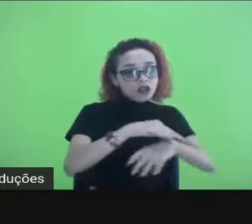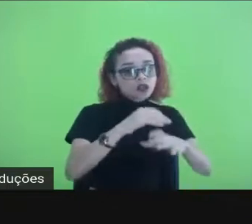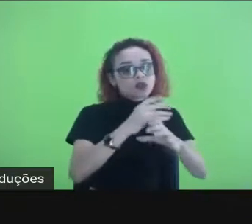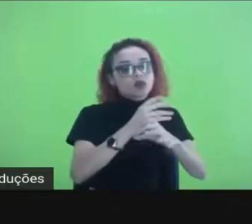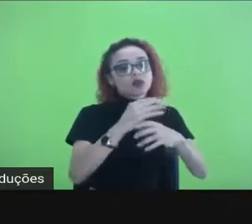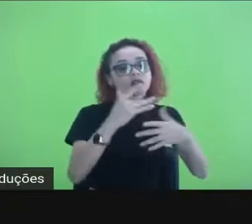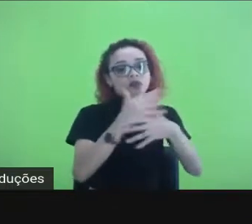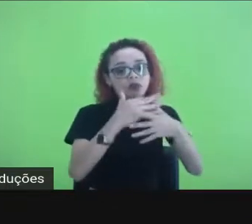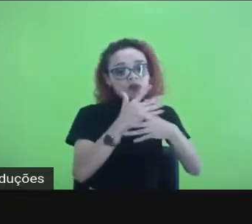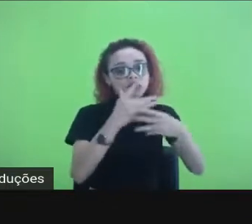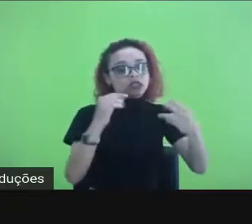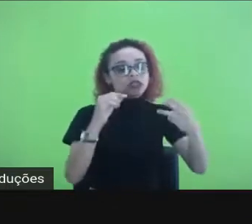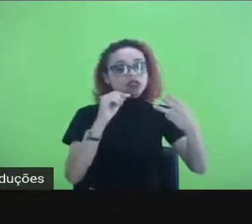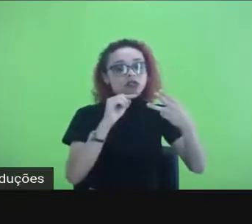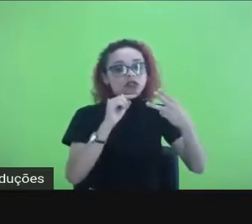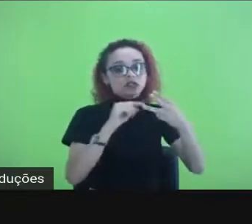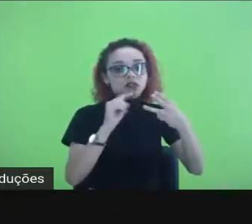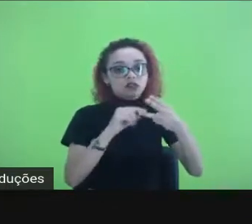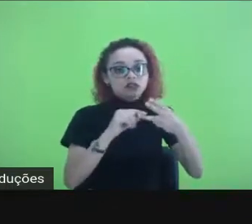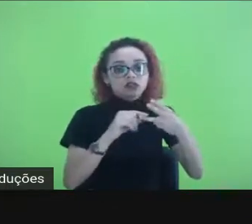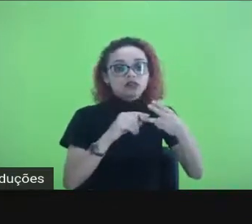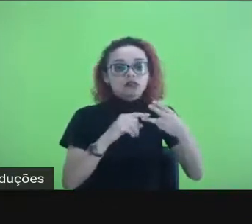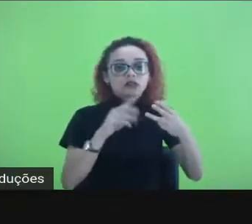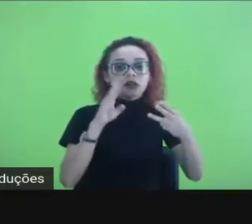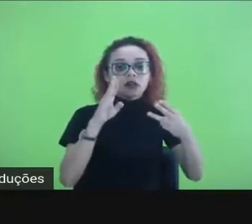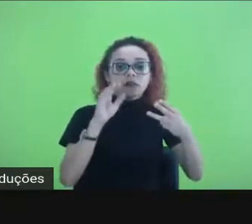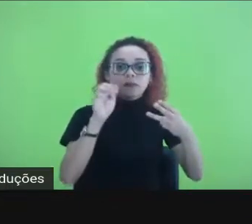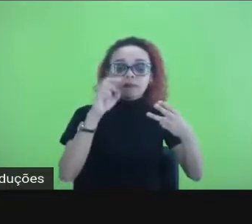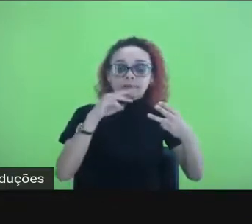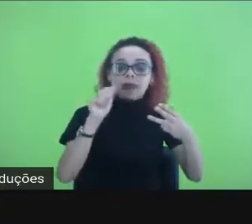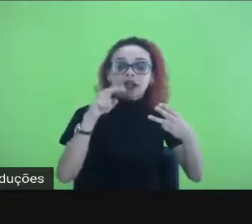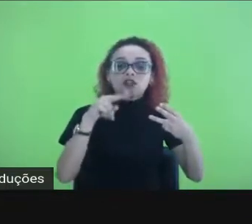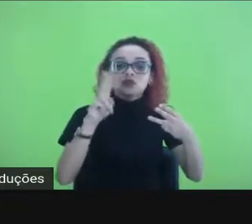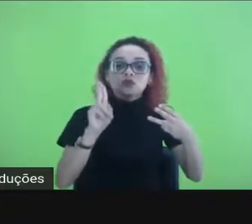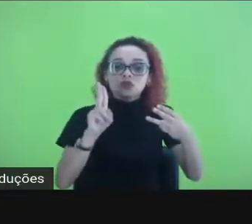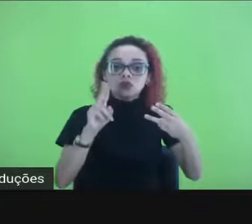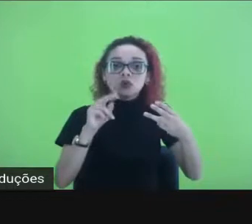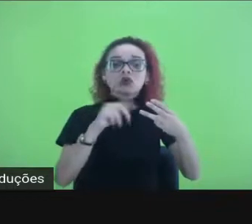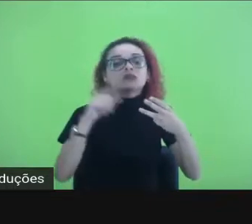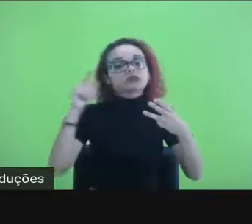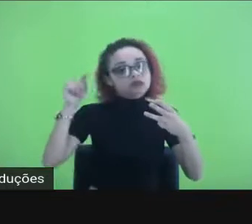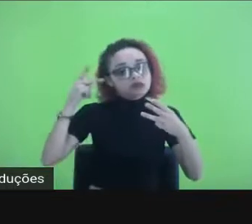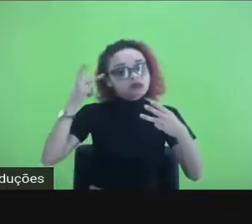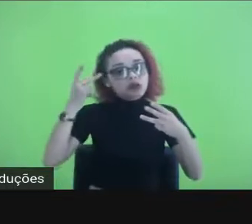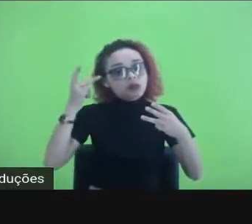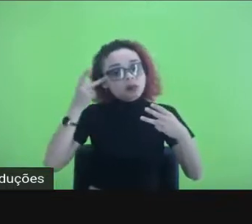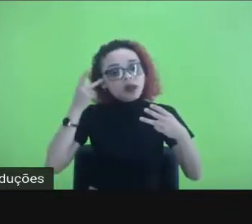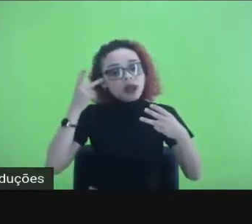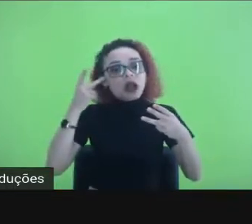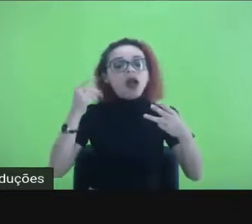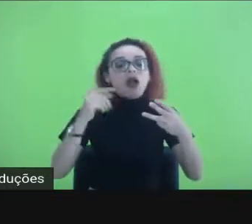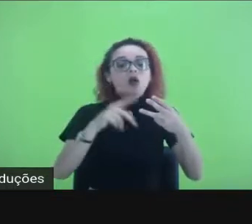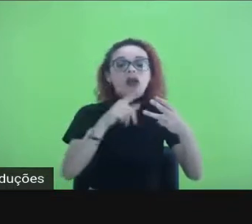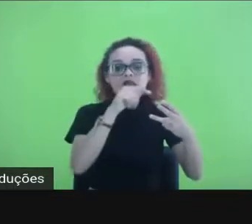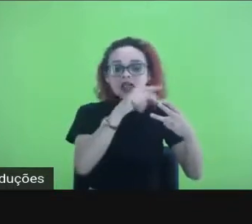FAUFBA, a Maria Luísa de Baires, a Malu, que mora em São Paulo, é de Espírito Santo, mas mora em São